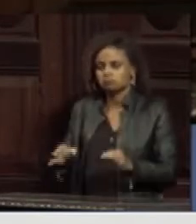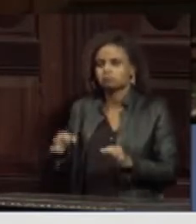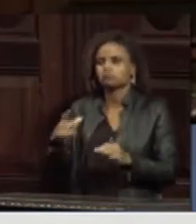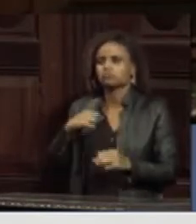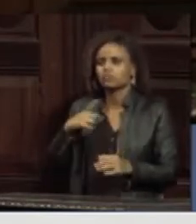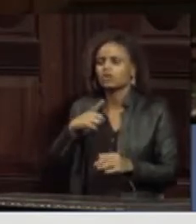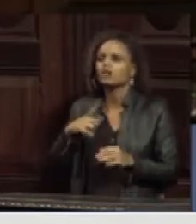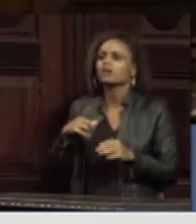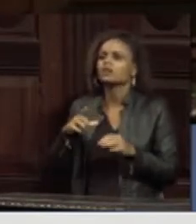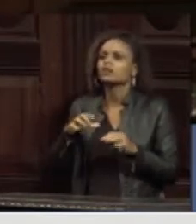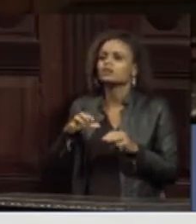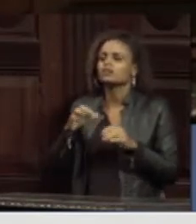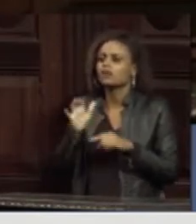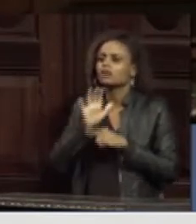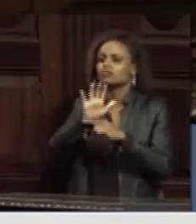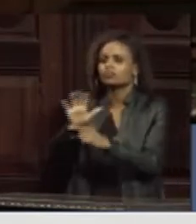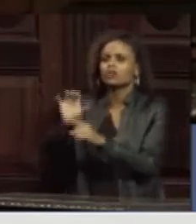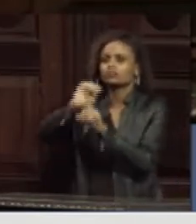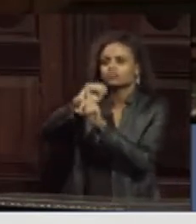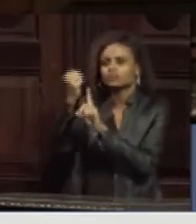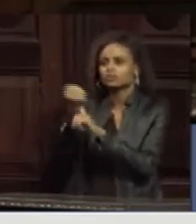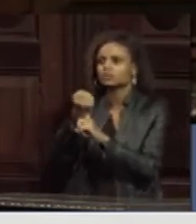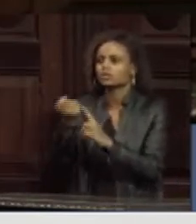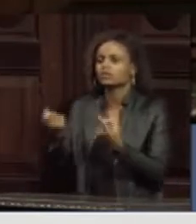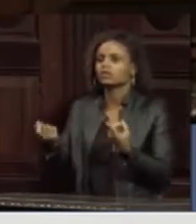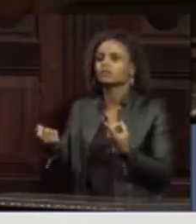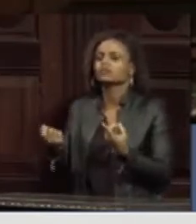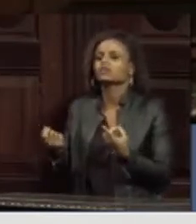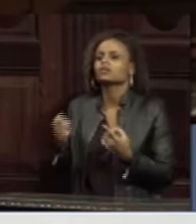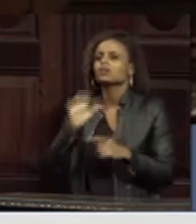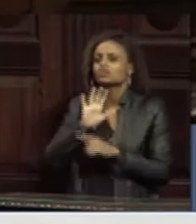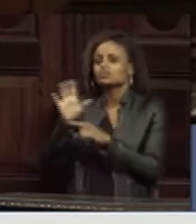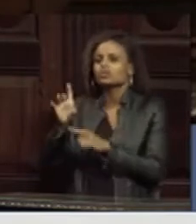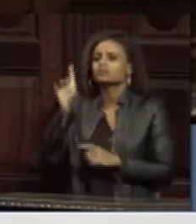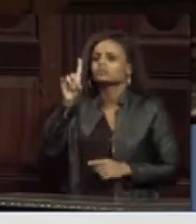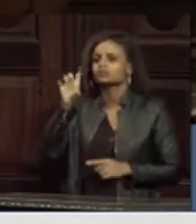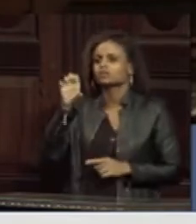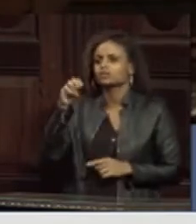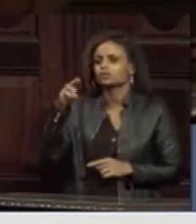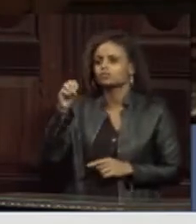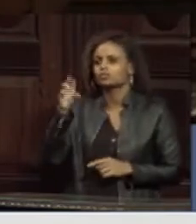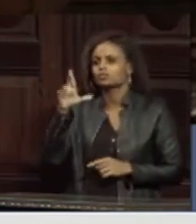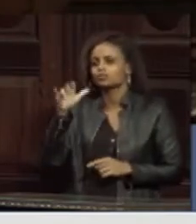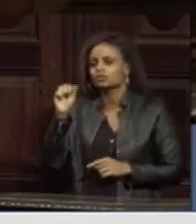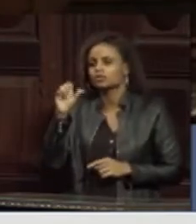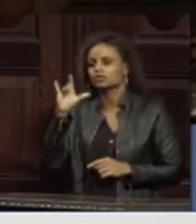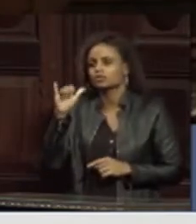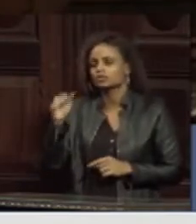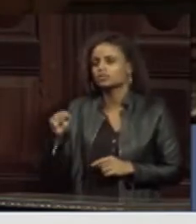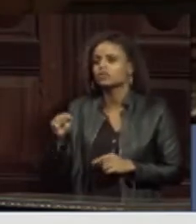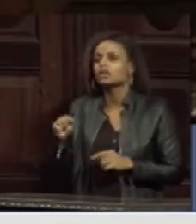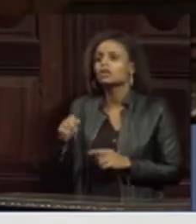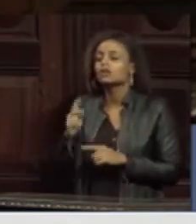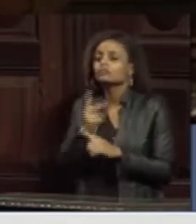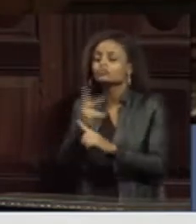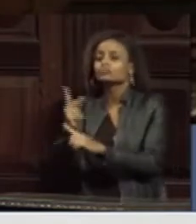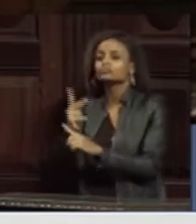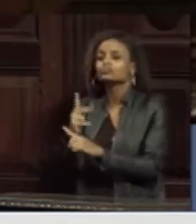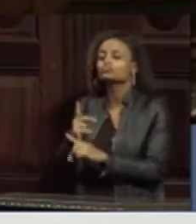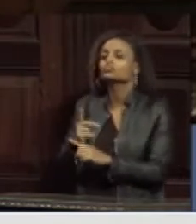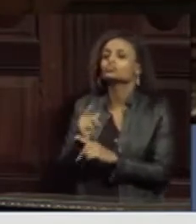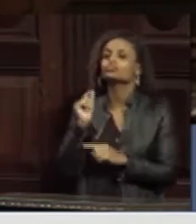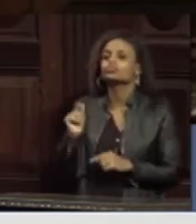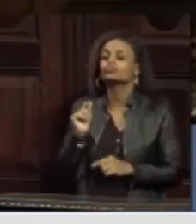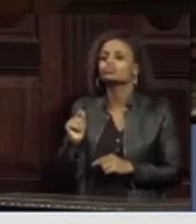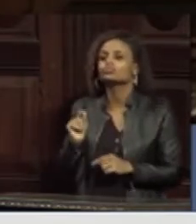causas sociais e com a nossa república, com a nossa democracia, buscarem uma saída